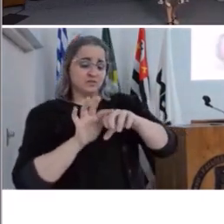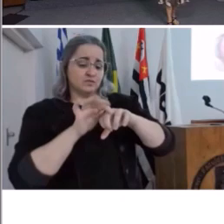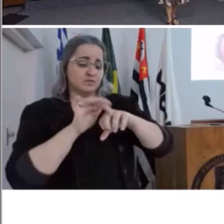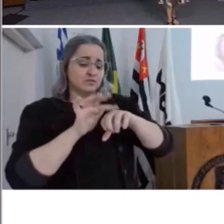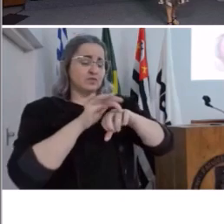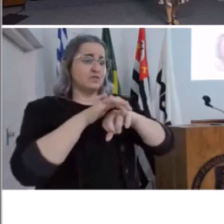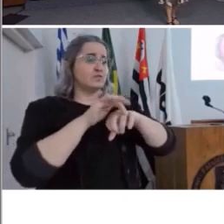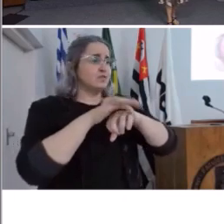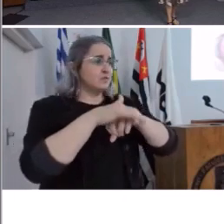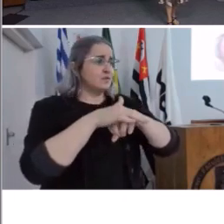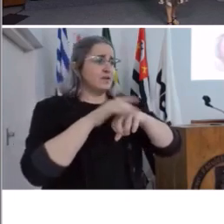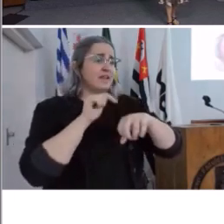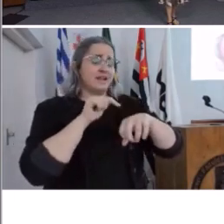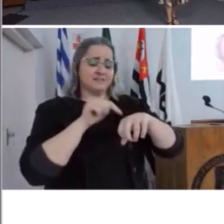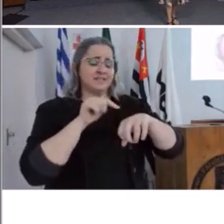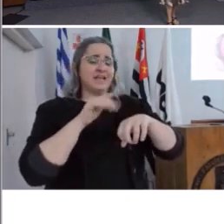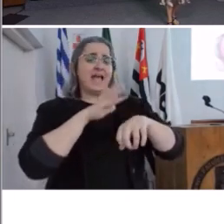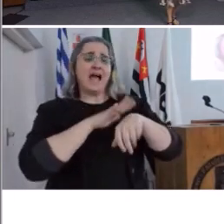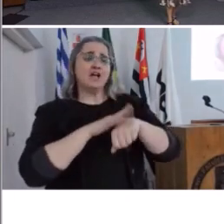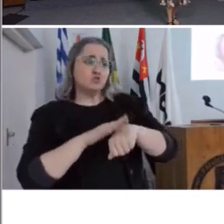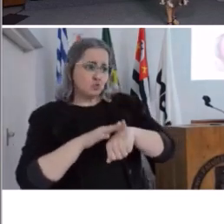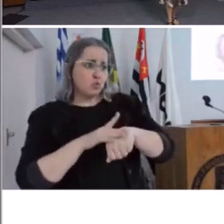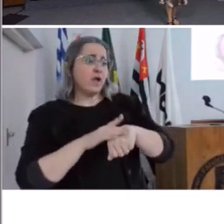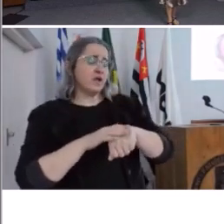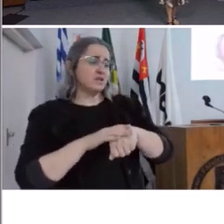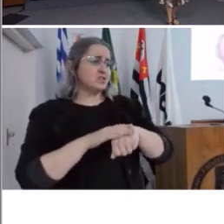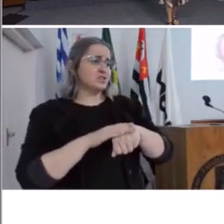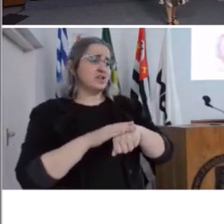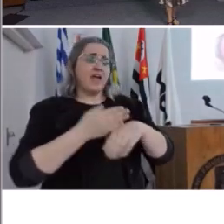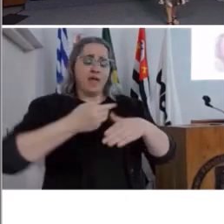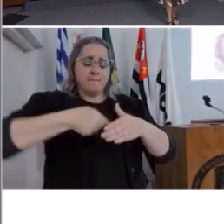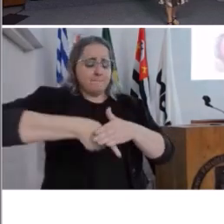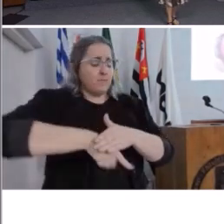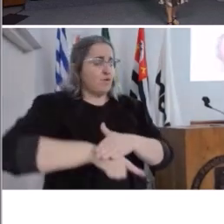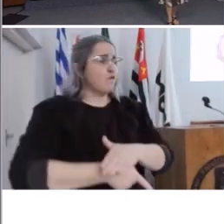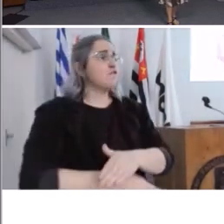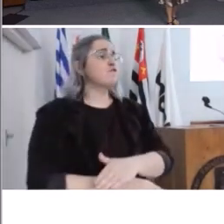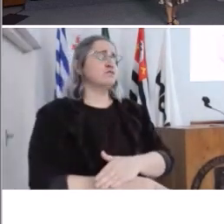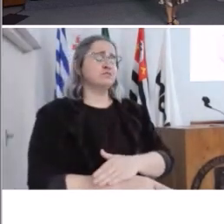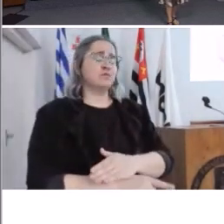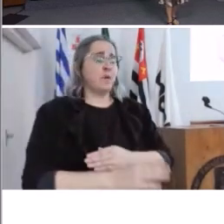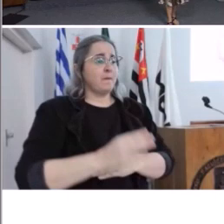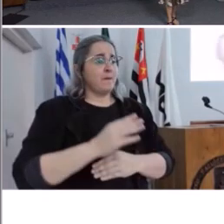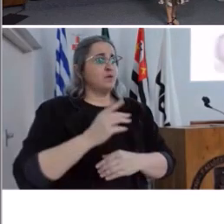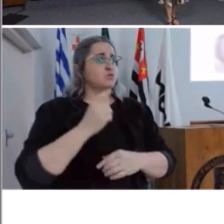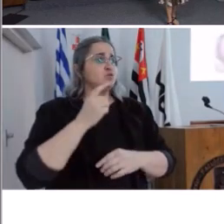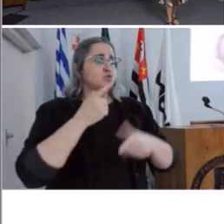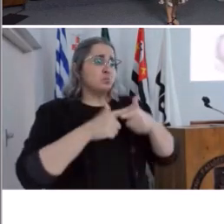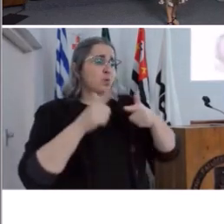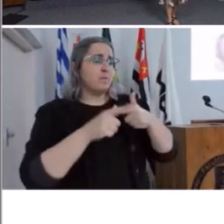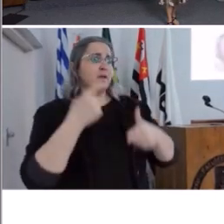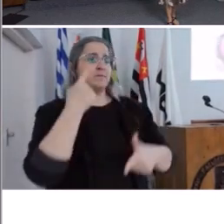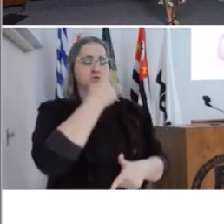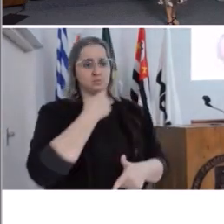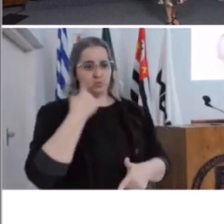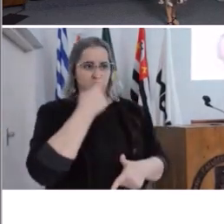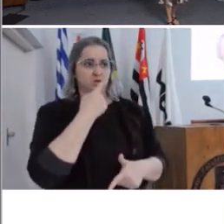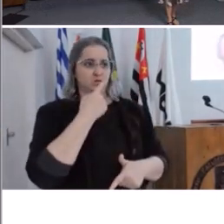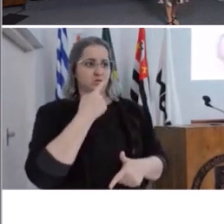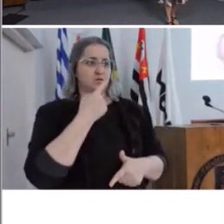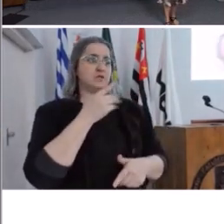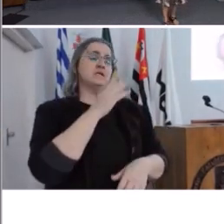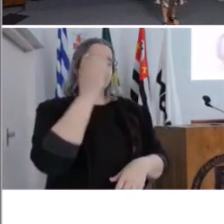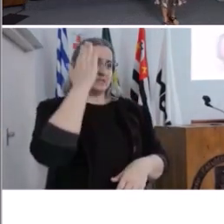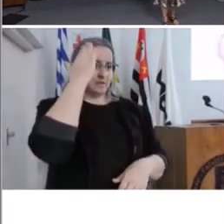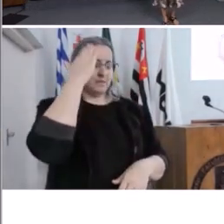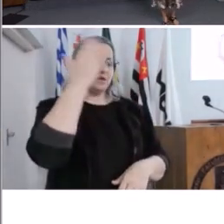é algo que ele impera em relação às manifestações vocais, né? Mas sabemos que eles são